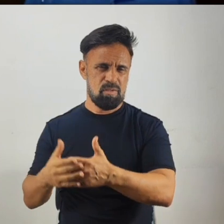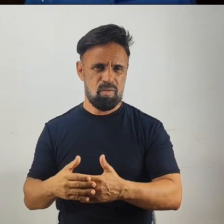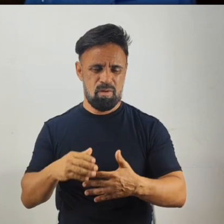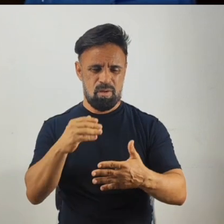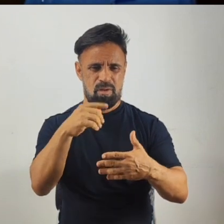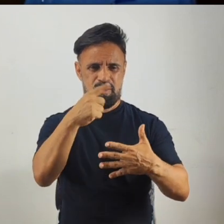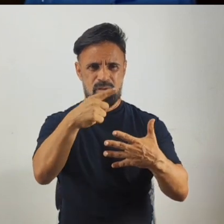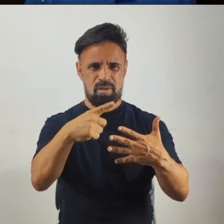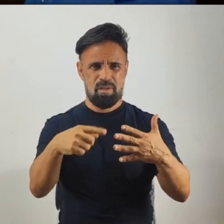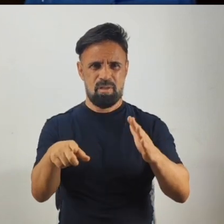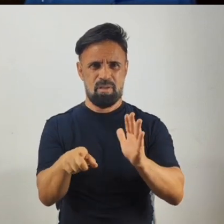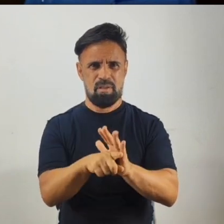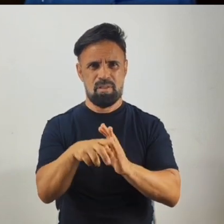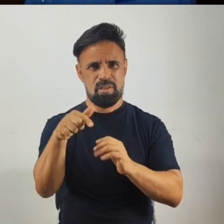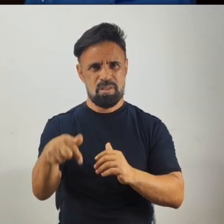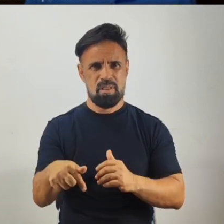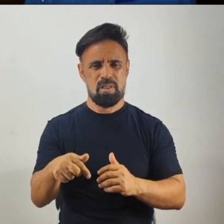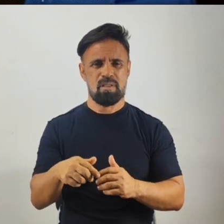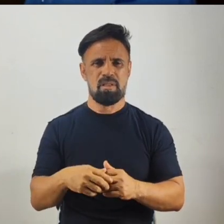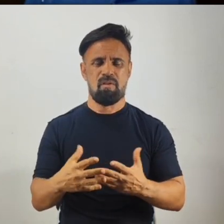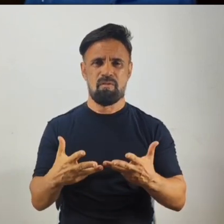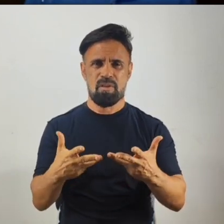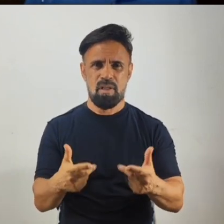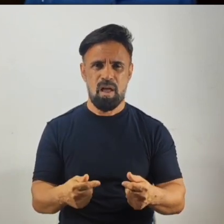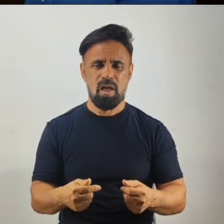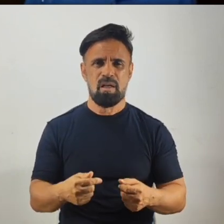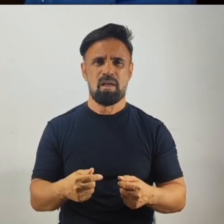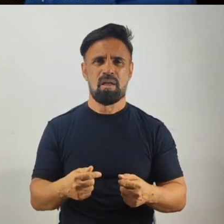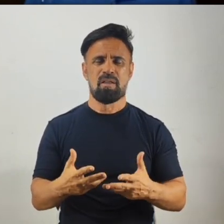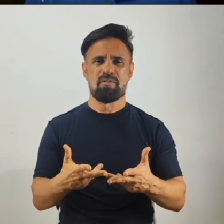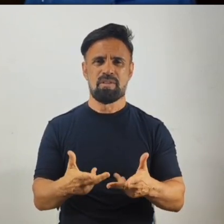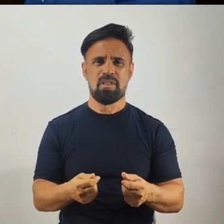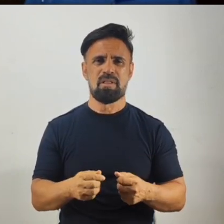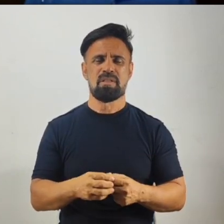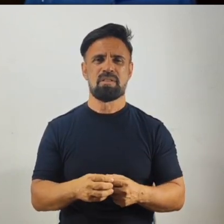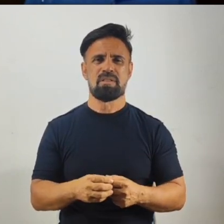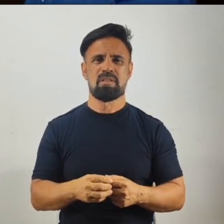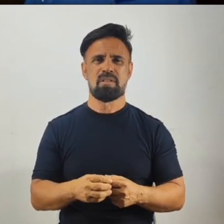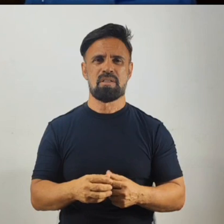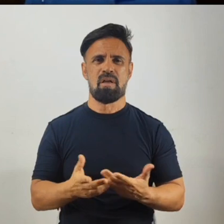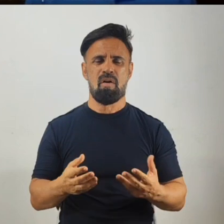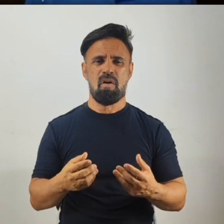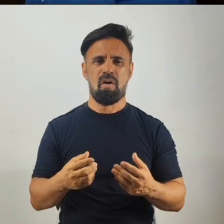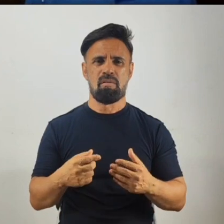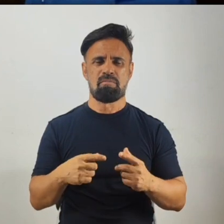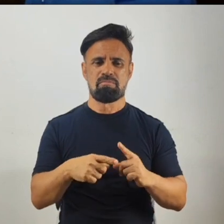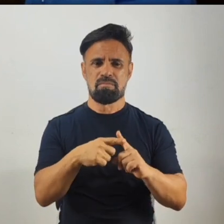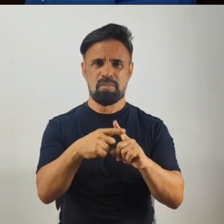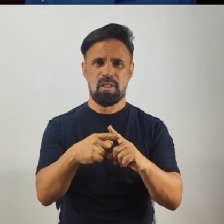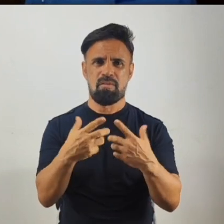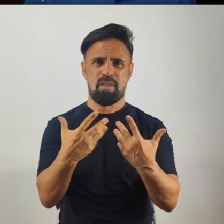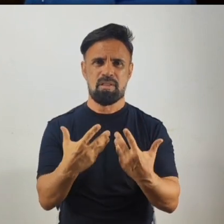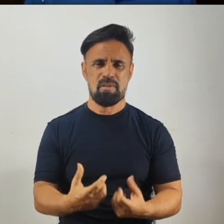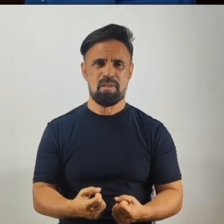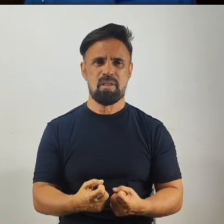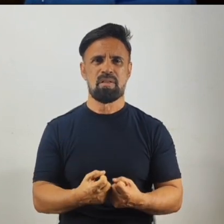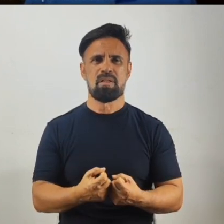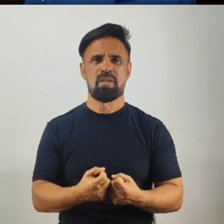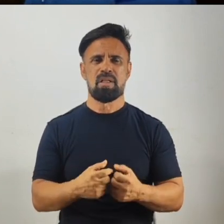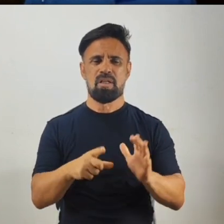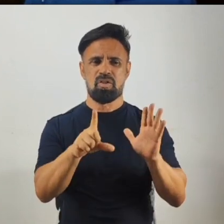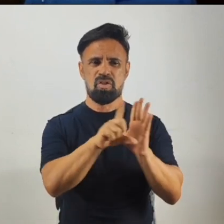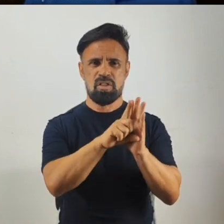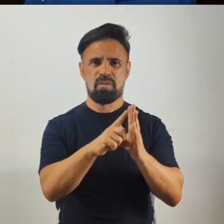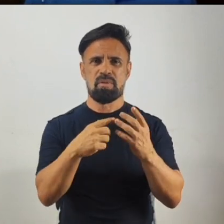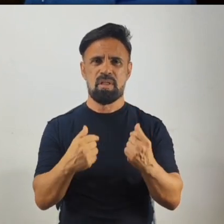Abedian, aquilo que falamos, sobre aqueles 7 pilares, que é eficácia, efetividade, eficiência,